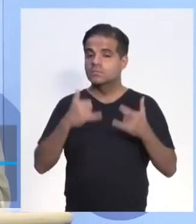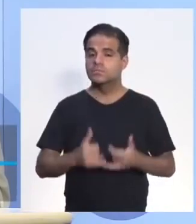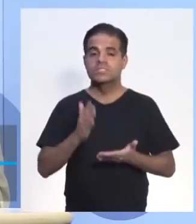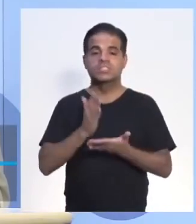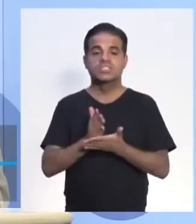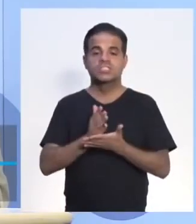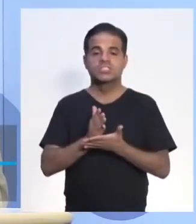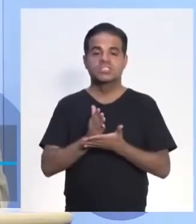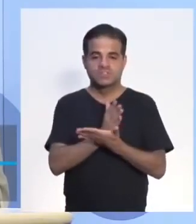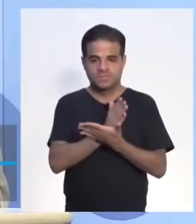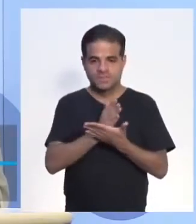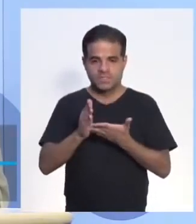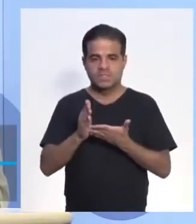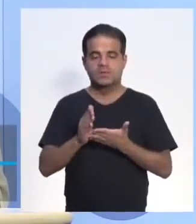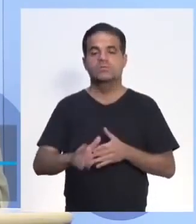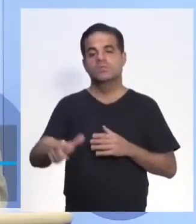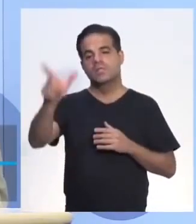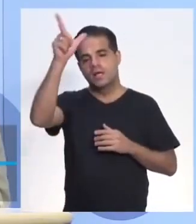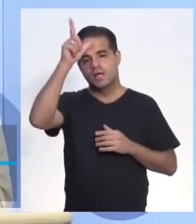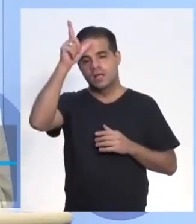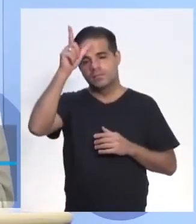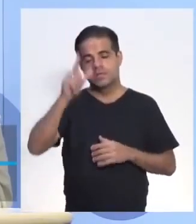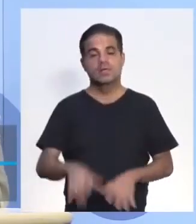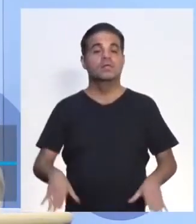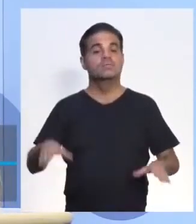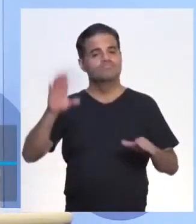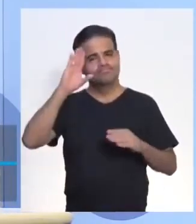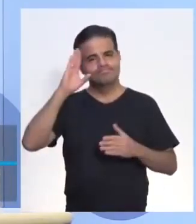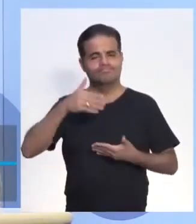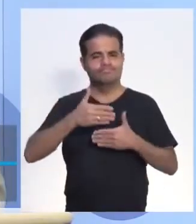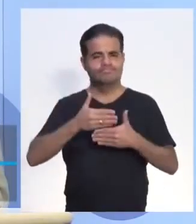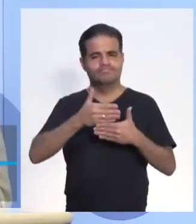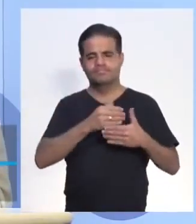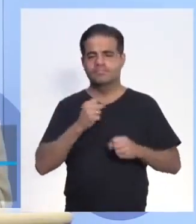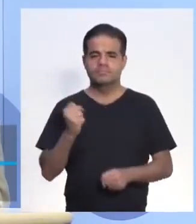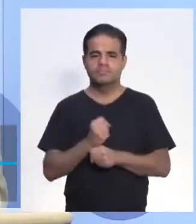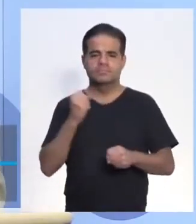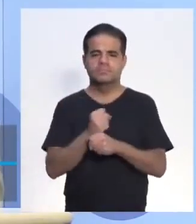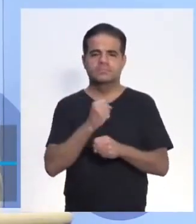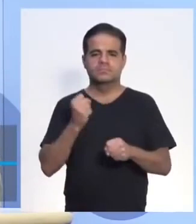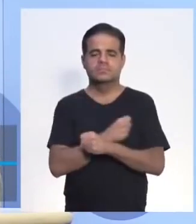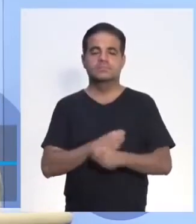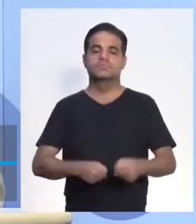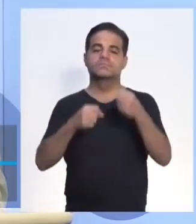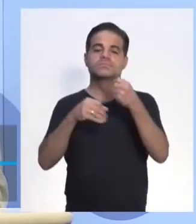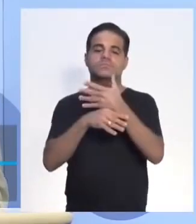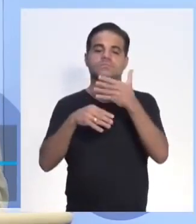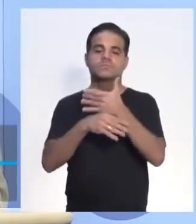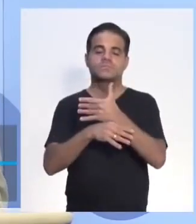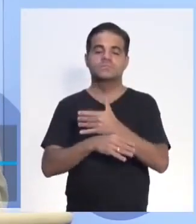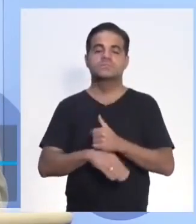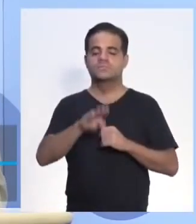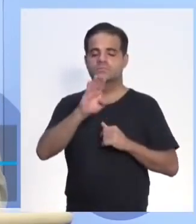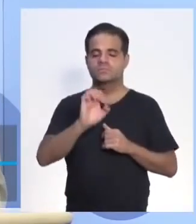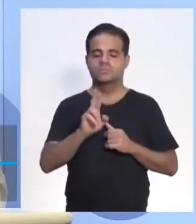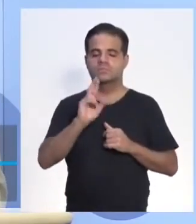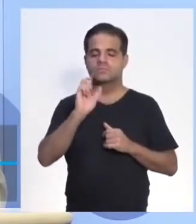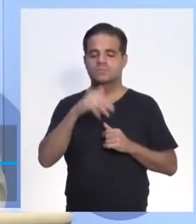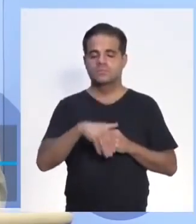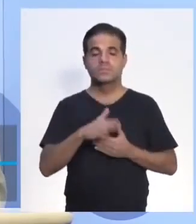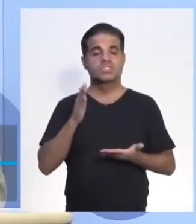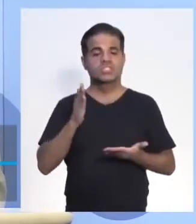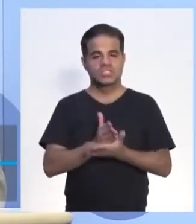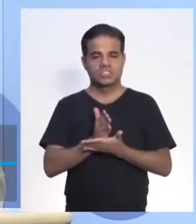divisão da Alemanha, especificamente aí o muro, né, que foi construído na cidade de Berlim, dividindo